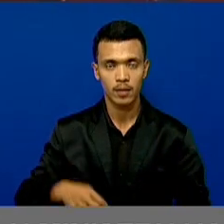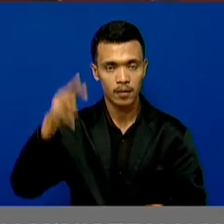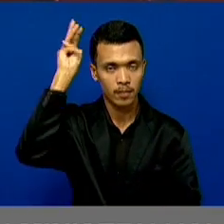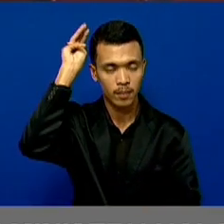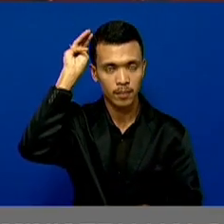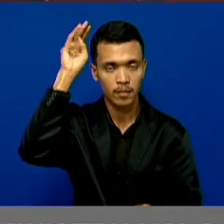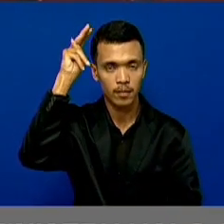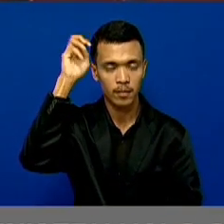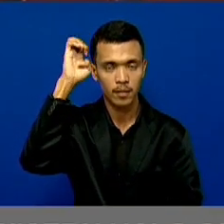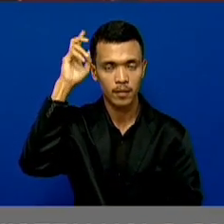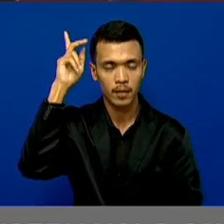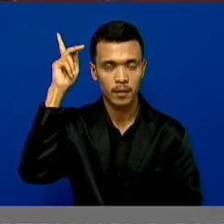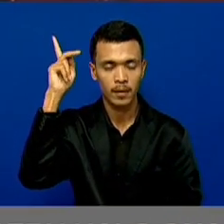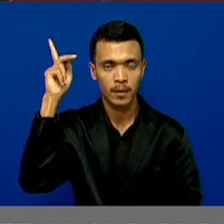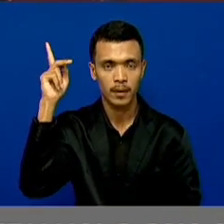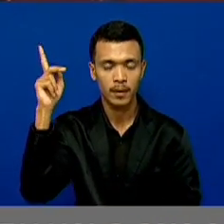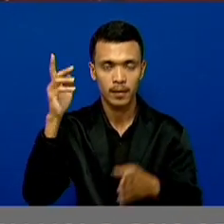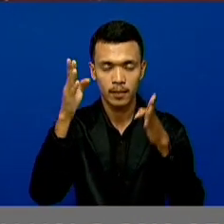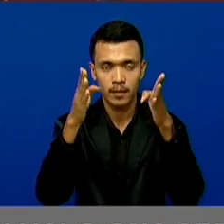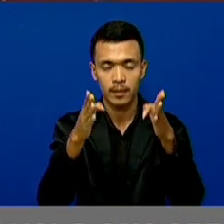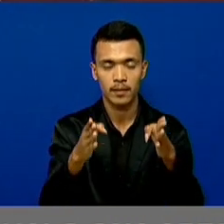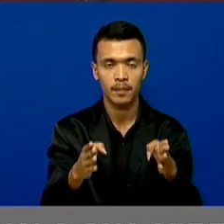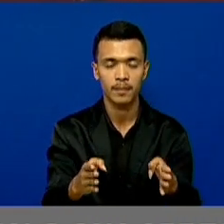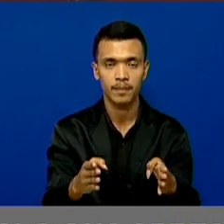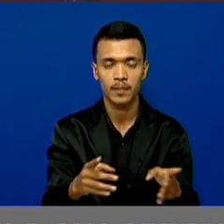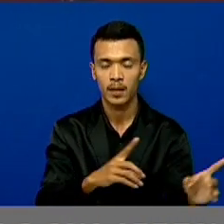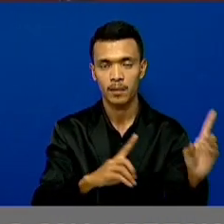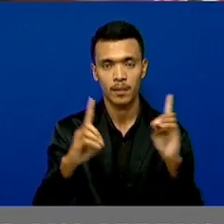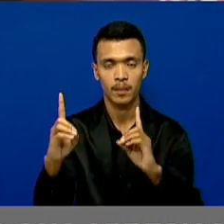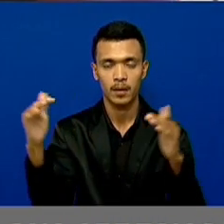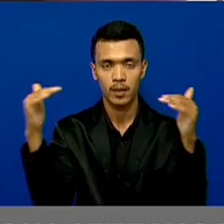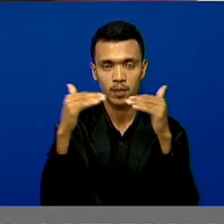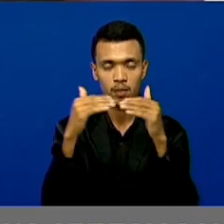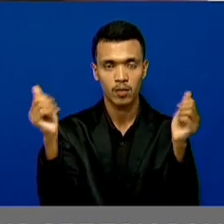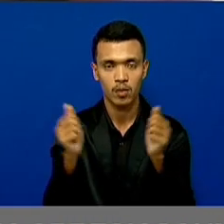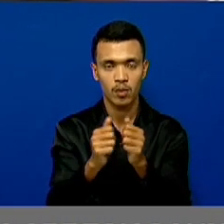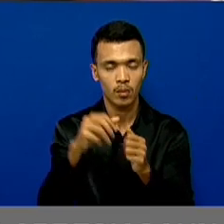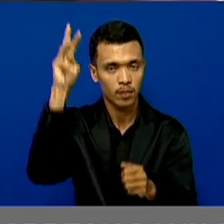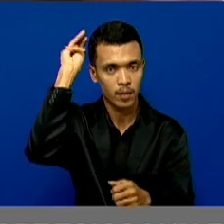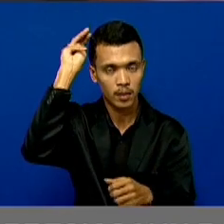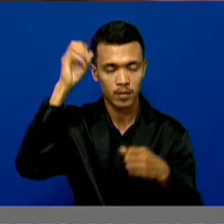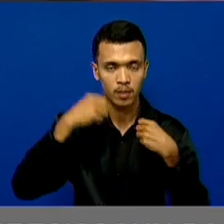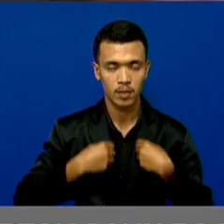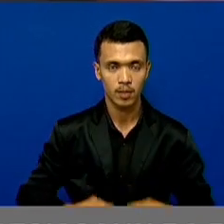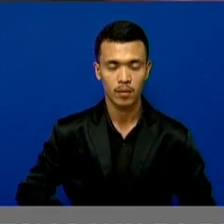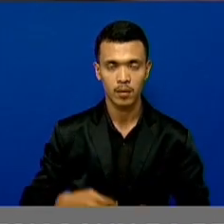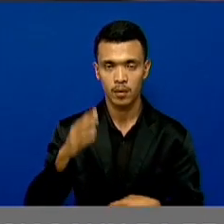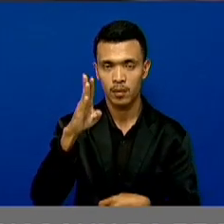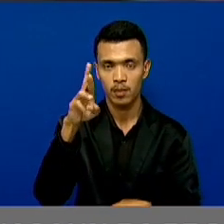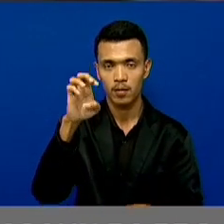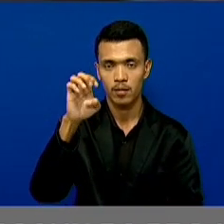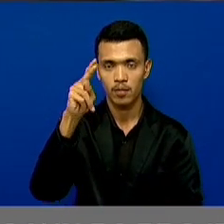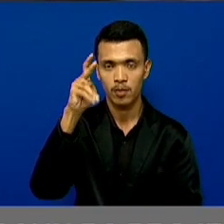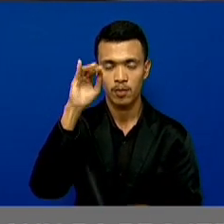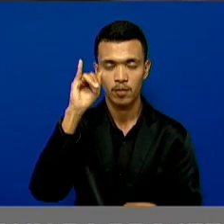Ministro do Negócio Estrangeiro na Cooperação, Benito Freitas, realiza encontro com o Ministro Saúde, Brunei Darussalam, Dato